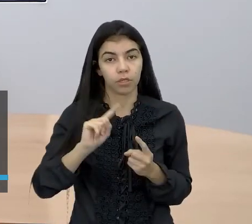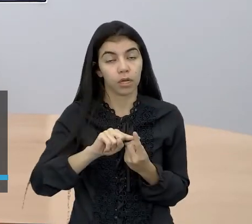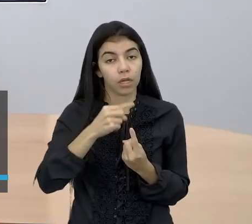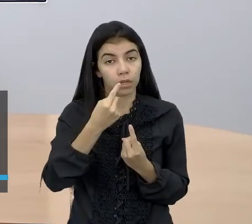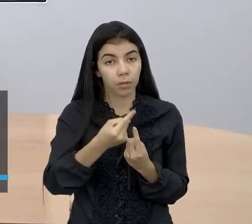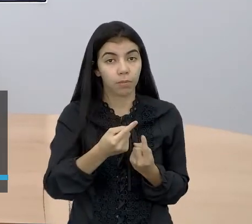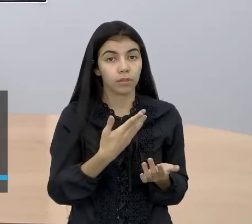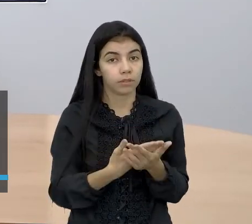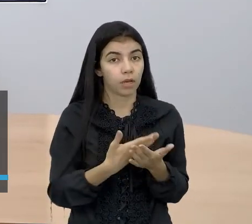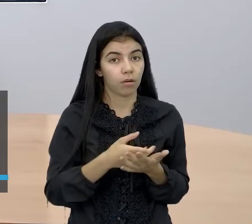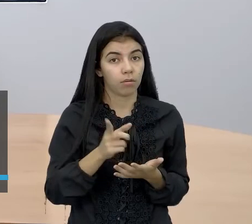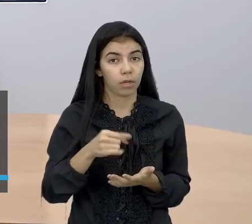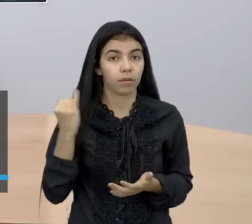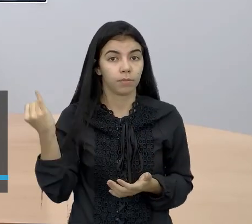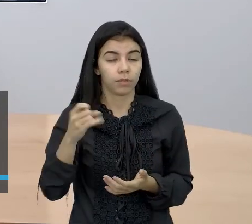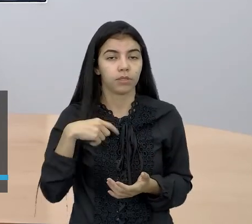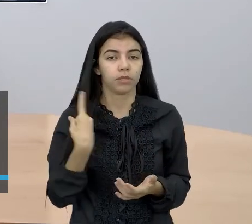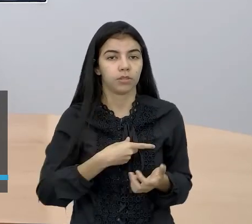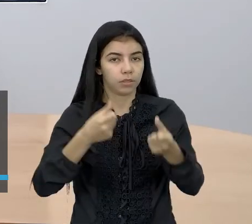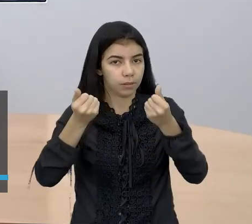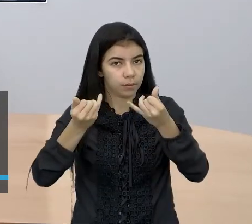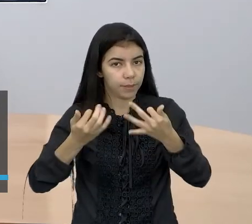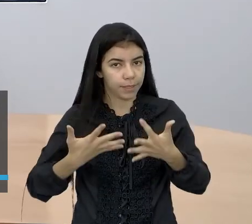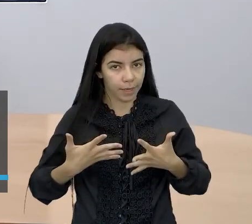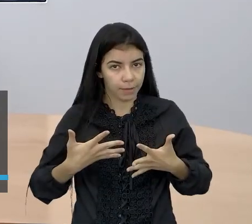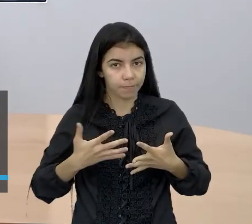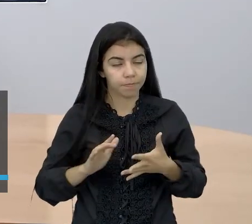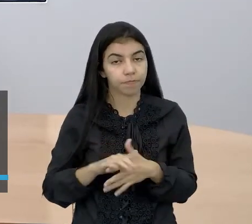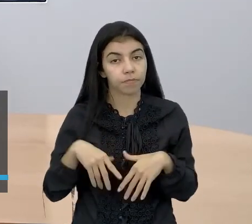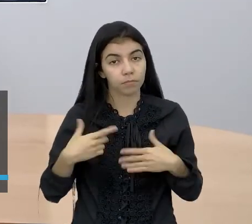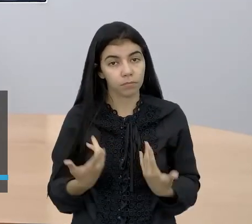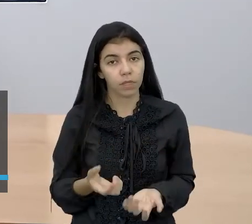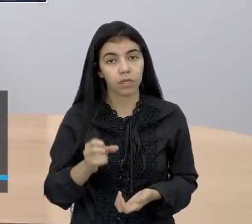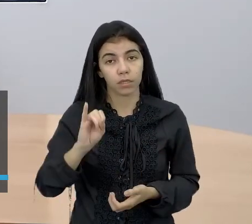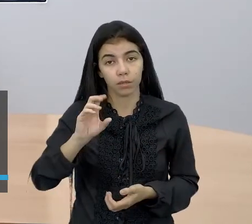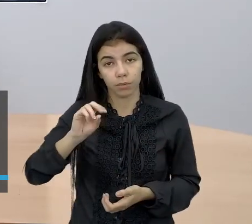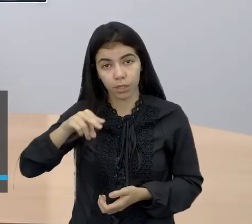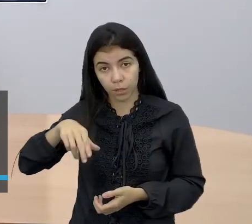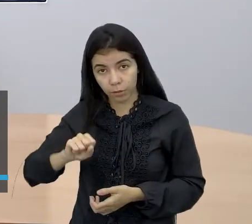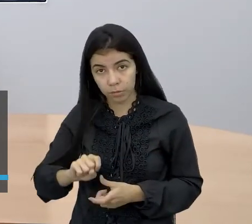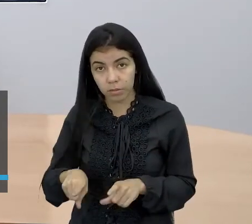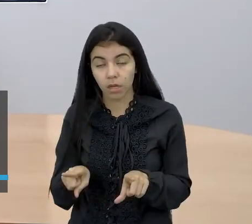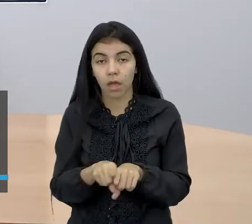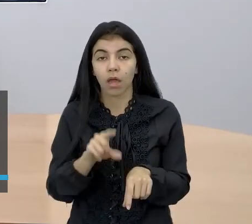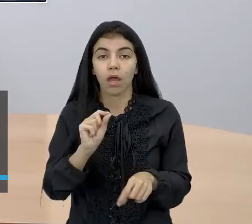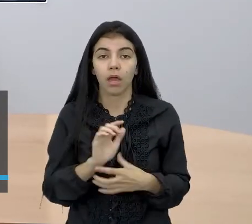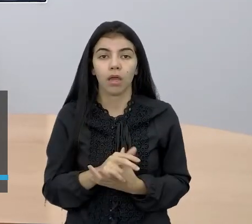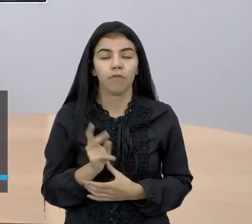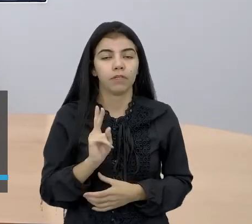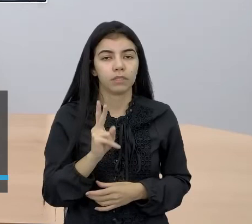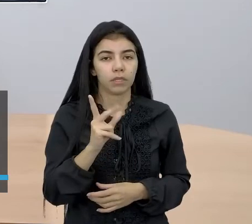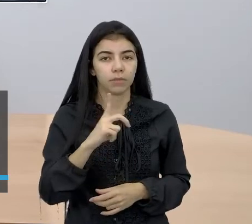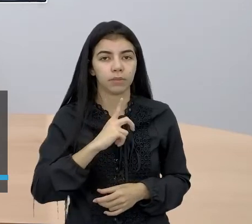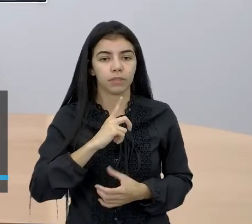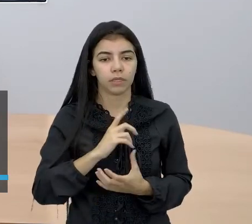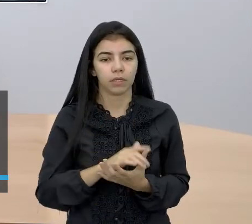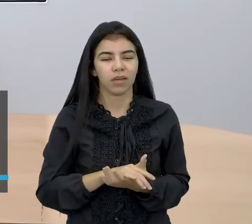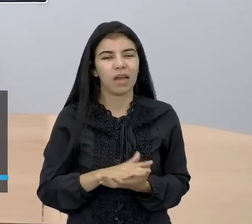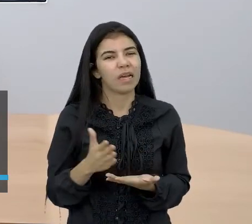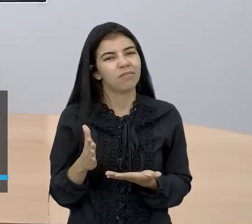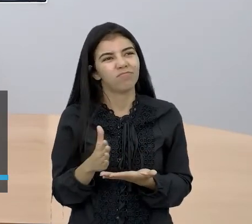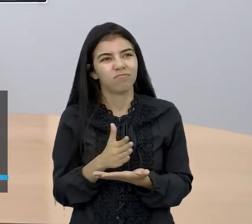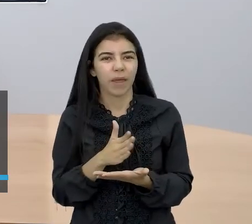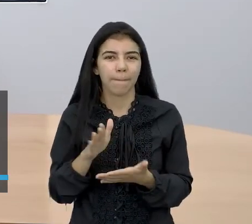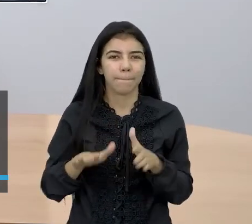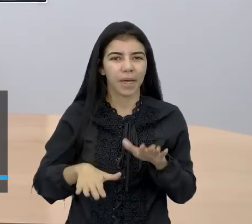que vem a gente falar mais sobre isso. Tá? Então, esses íons, eles vão estar presentes e também depende da